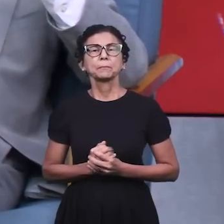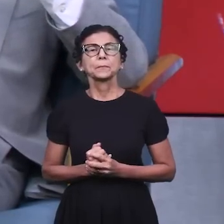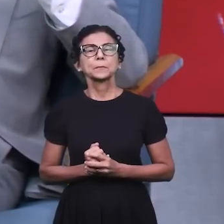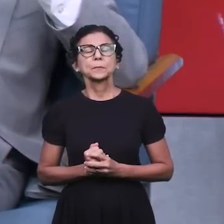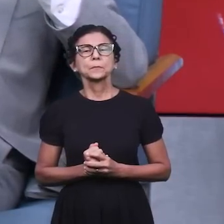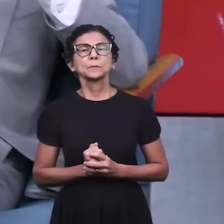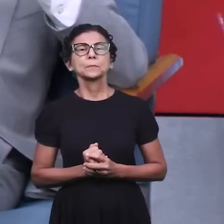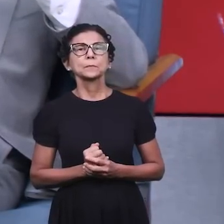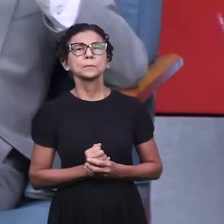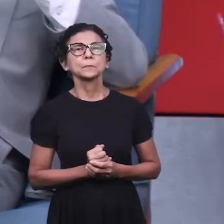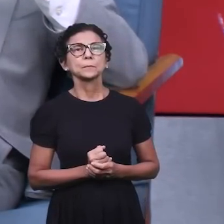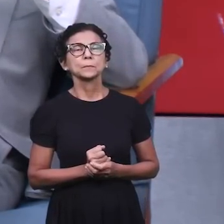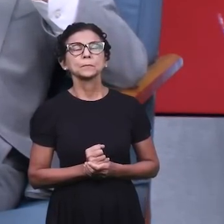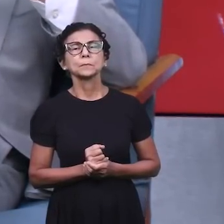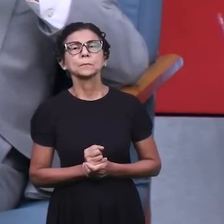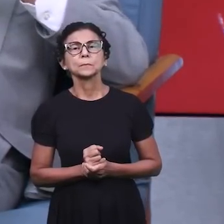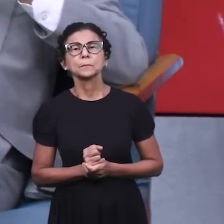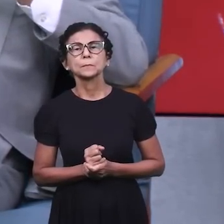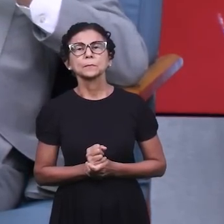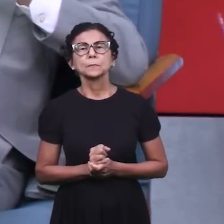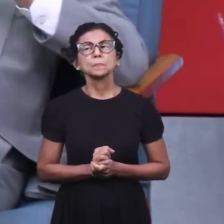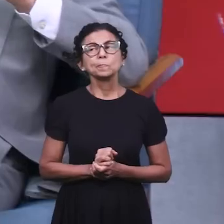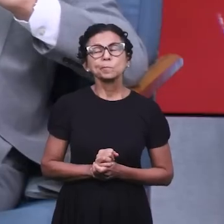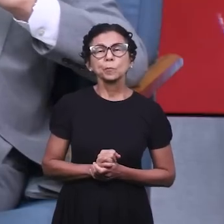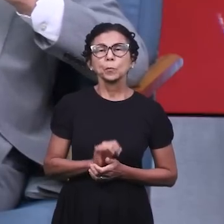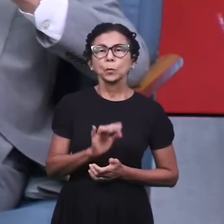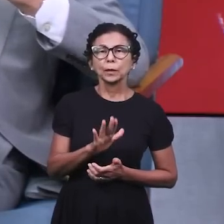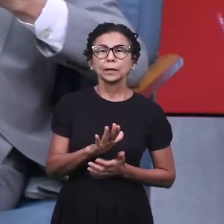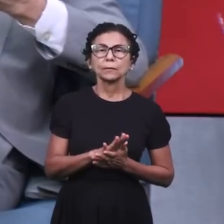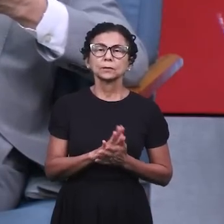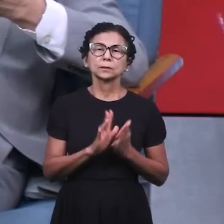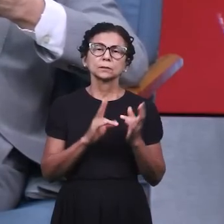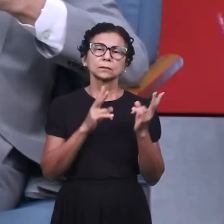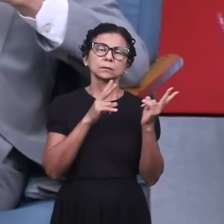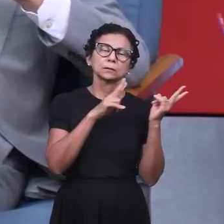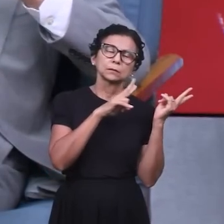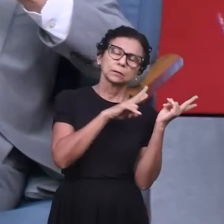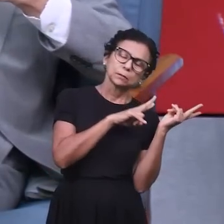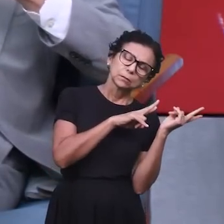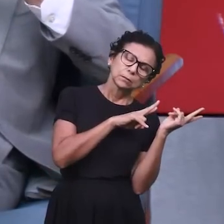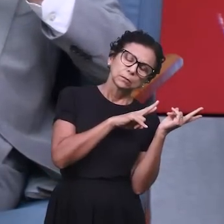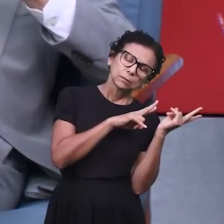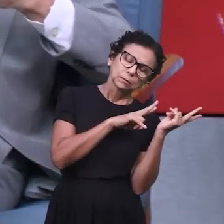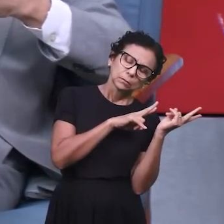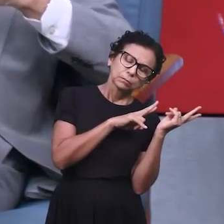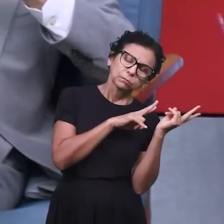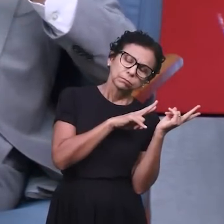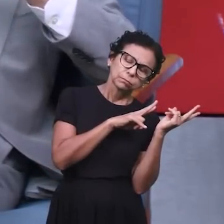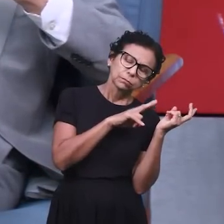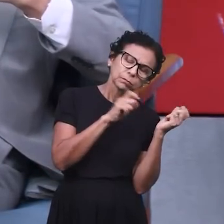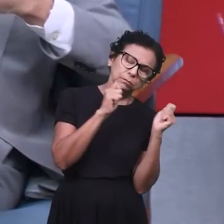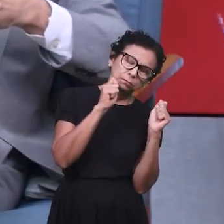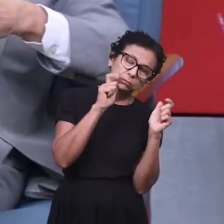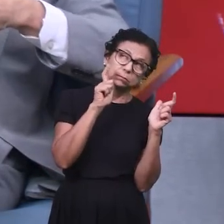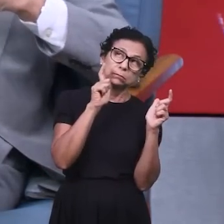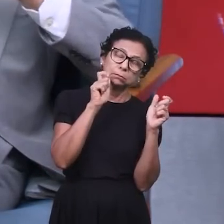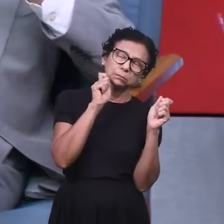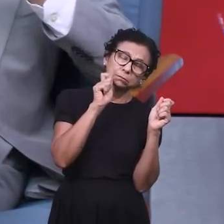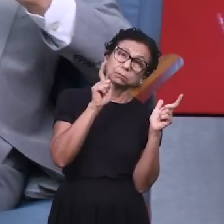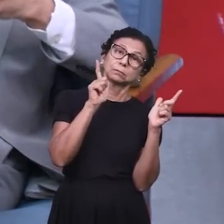Muitas vezes, porque é um momento, você acorda, é um momento, né, onde você vence toda